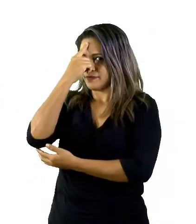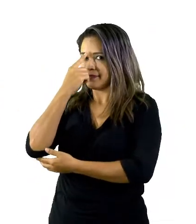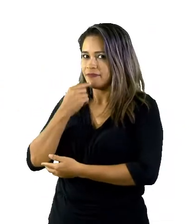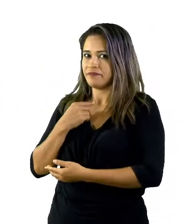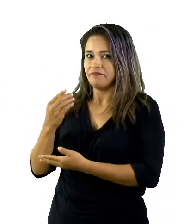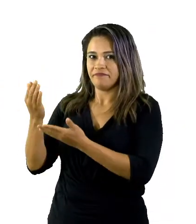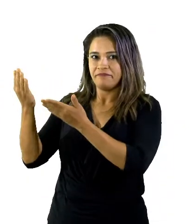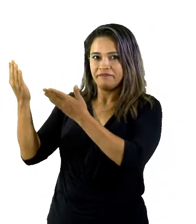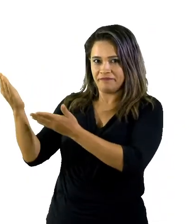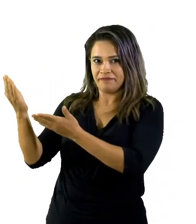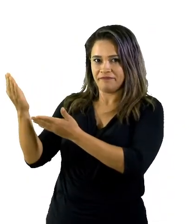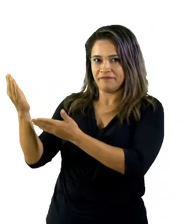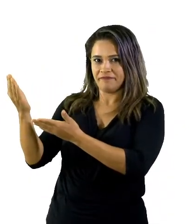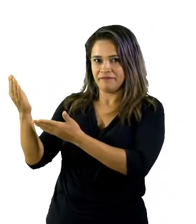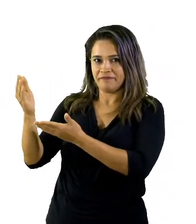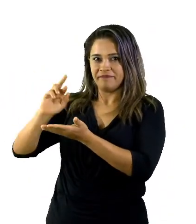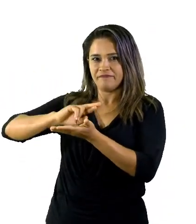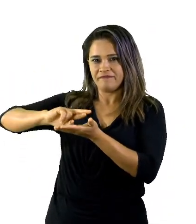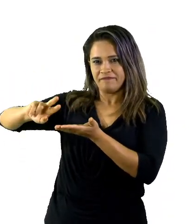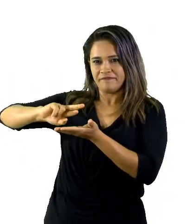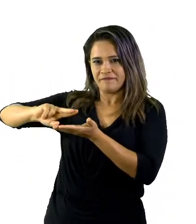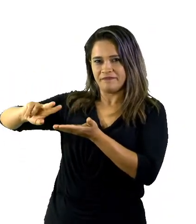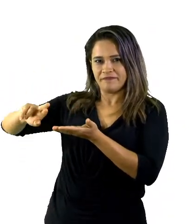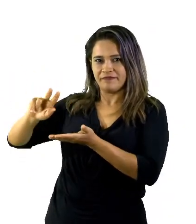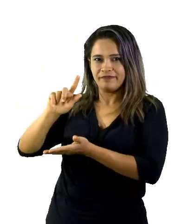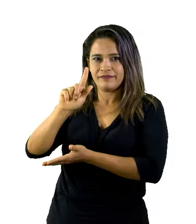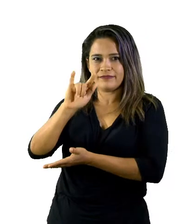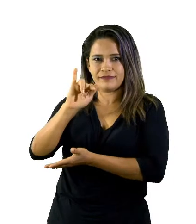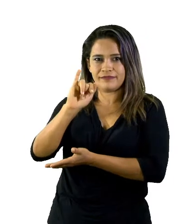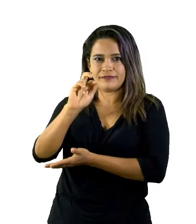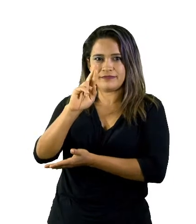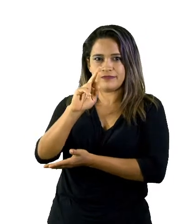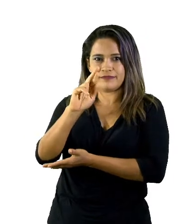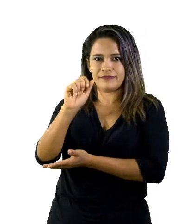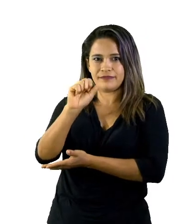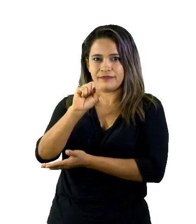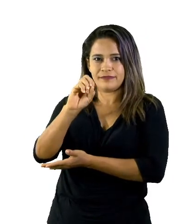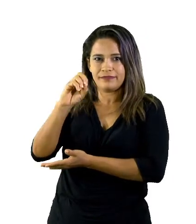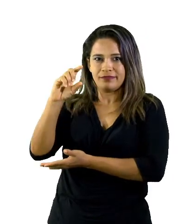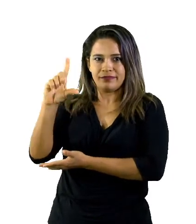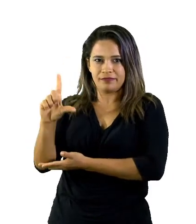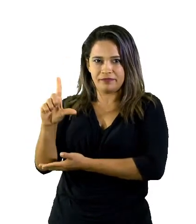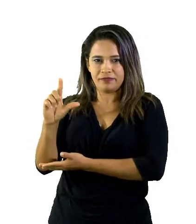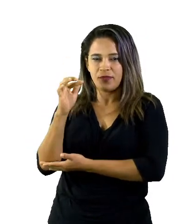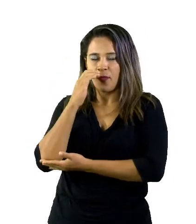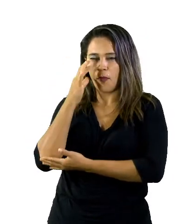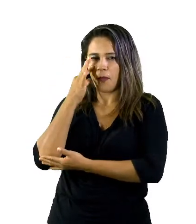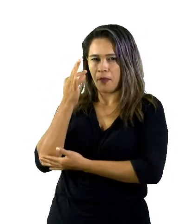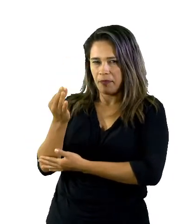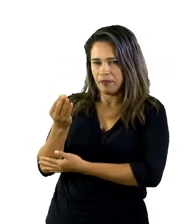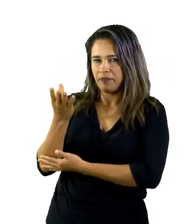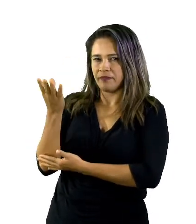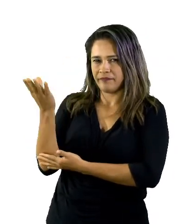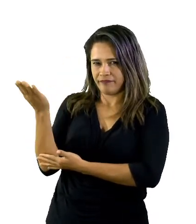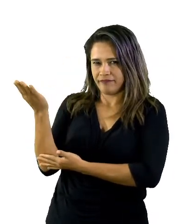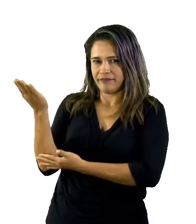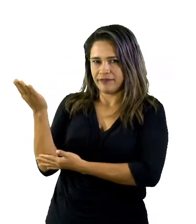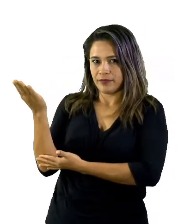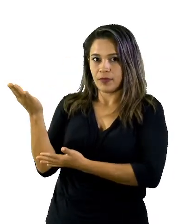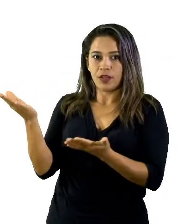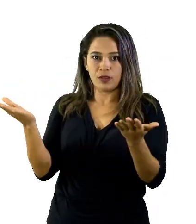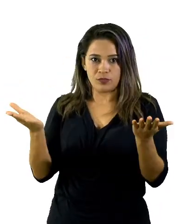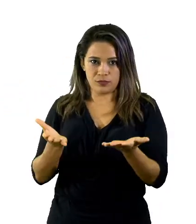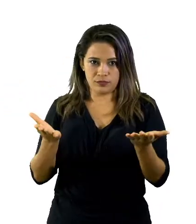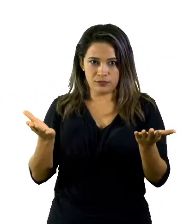um jardim de girassóis. Observem bastante a imagem do jardim de girassóis. Hoje